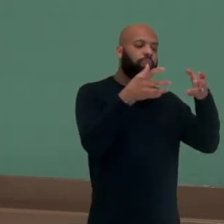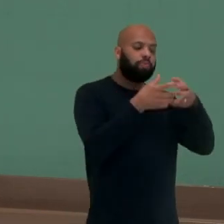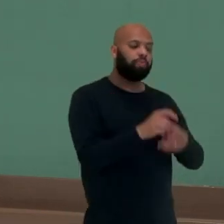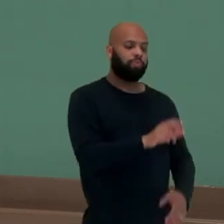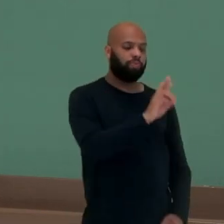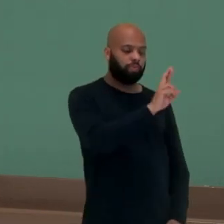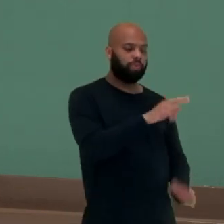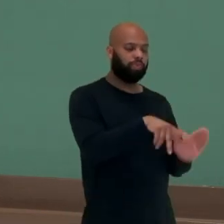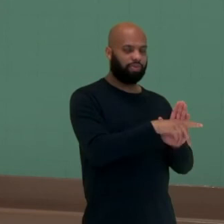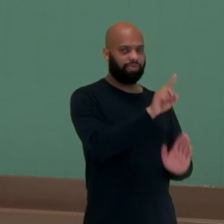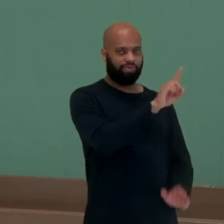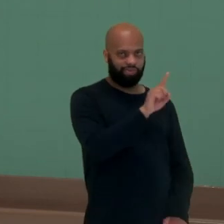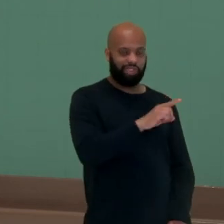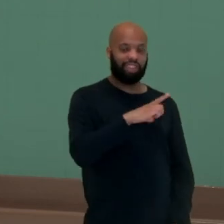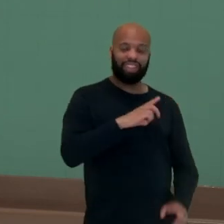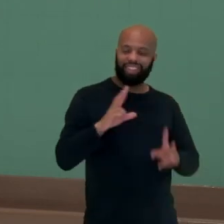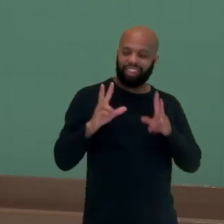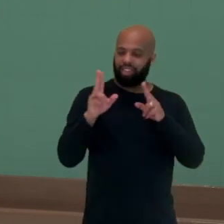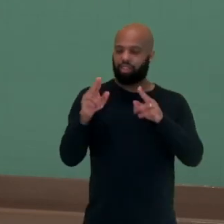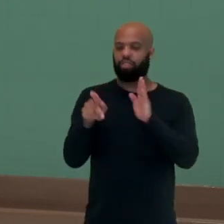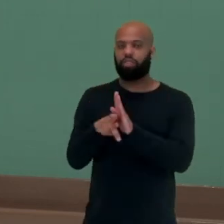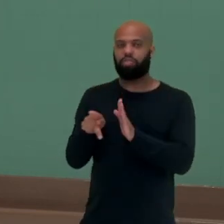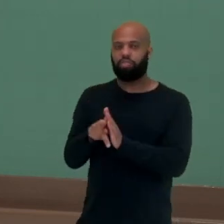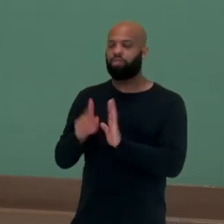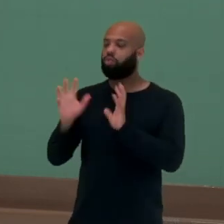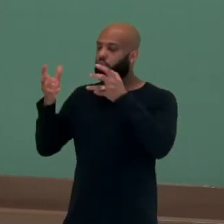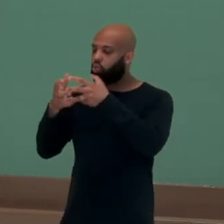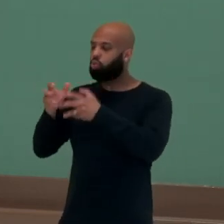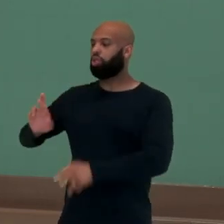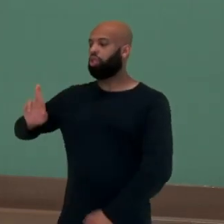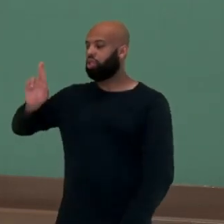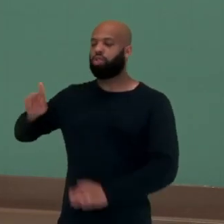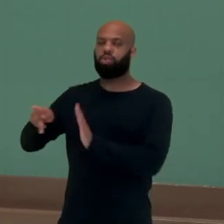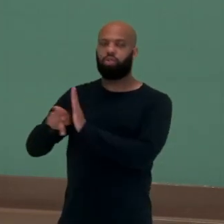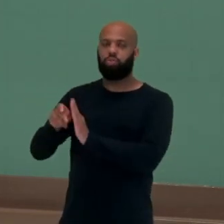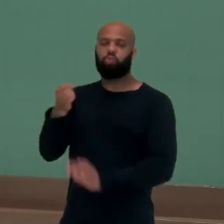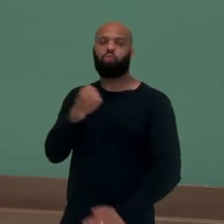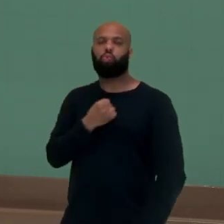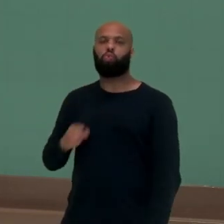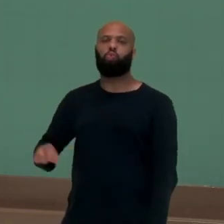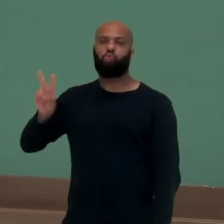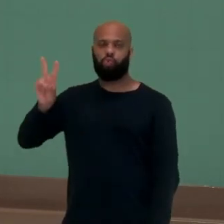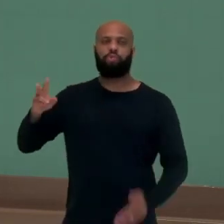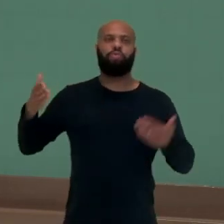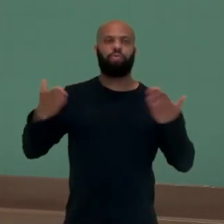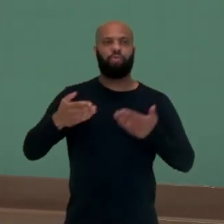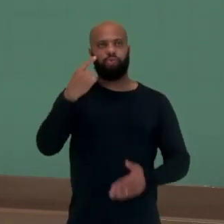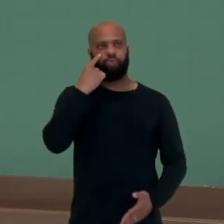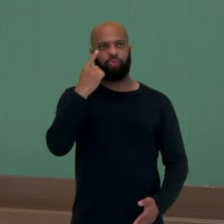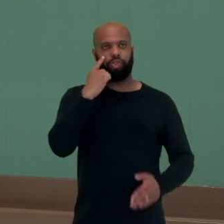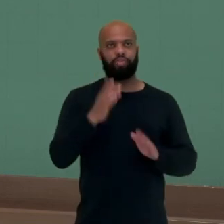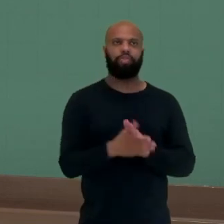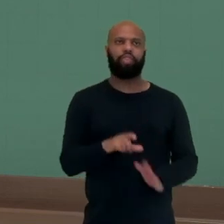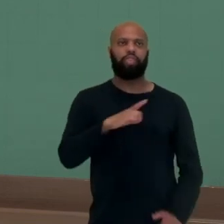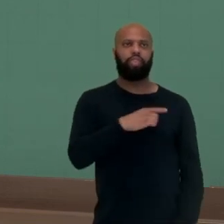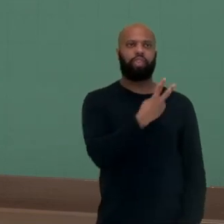v e essa parte imaginária igual à parte imaginária do v. Conferindo aqui.